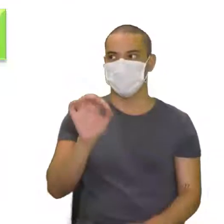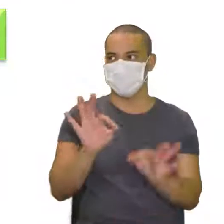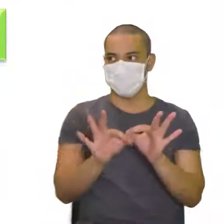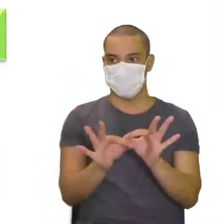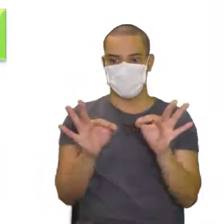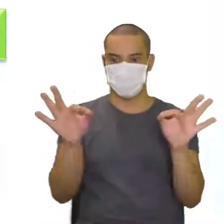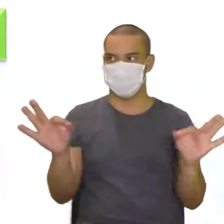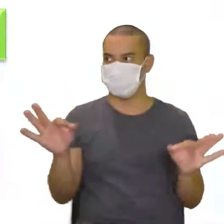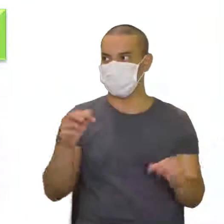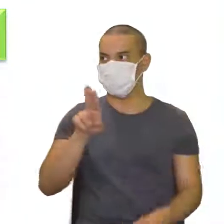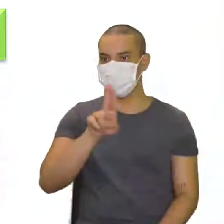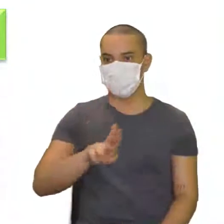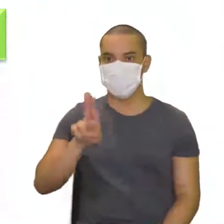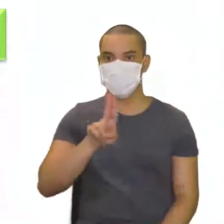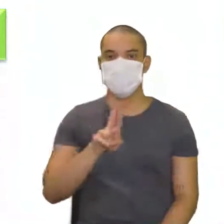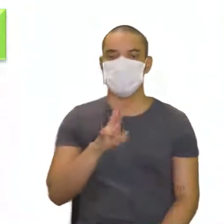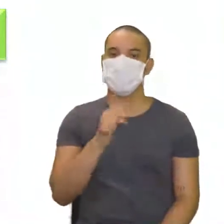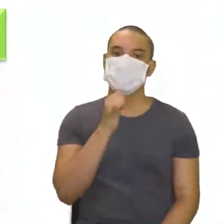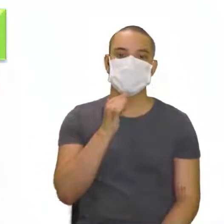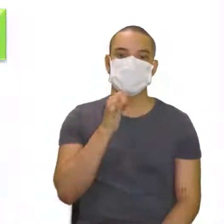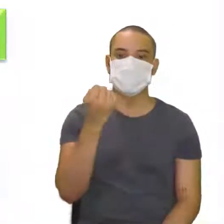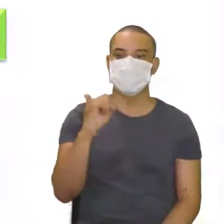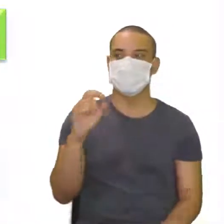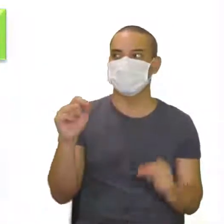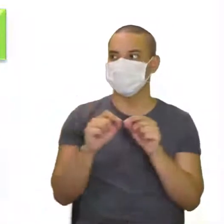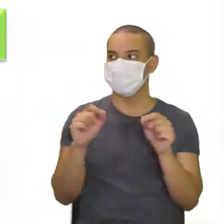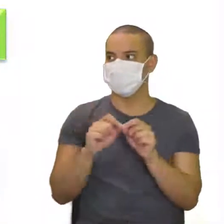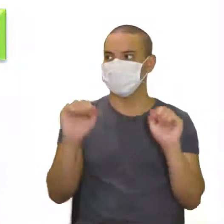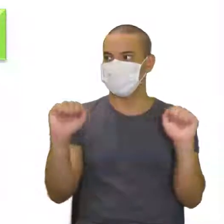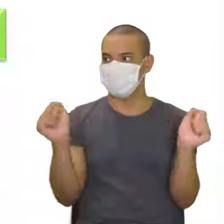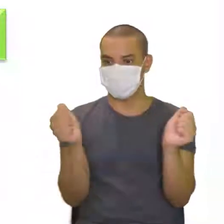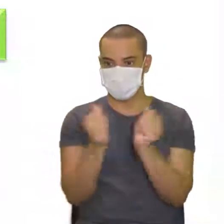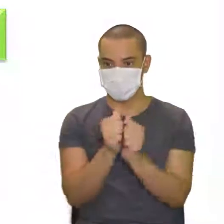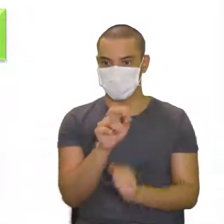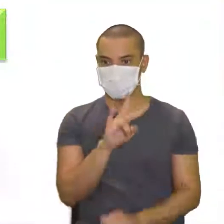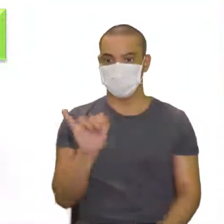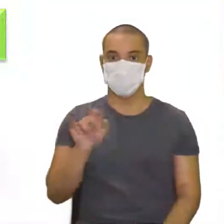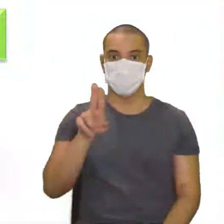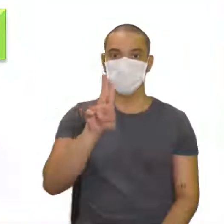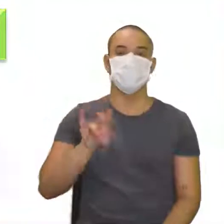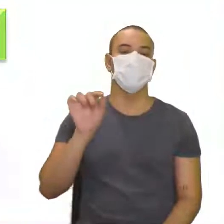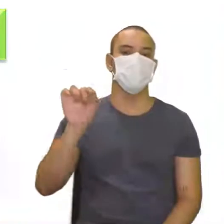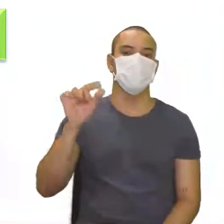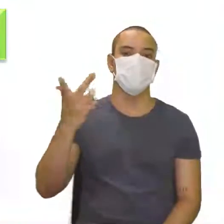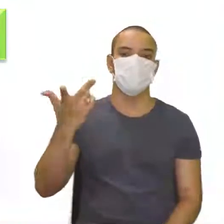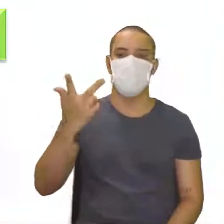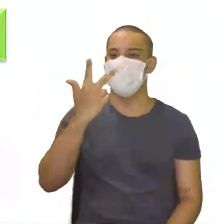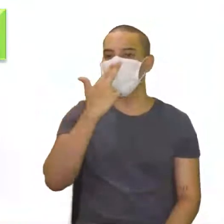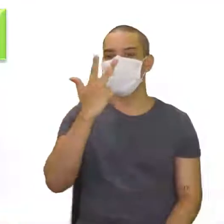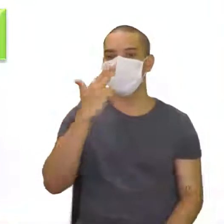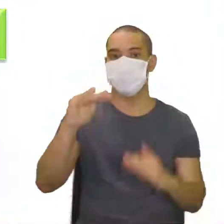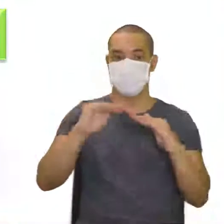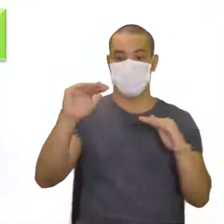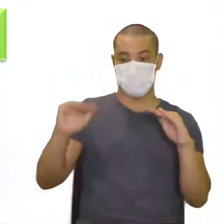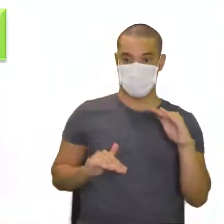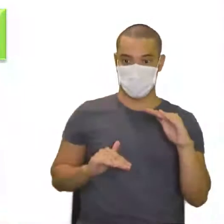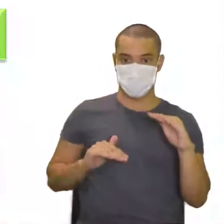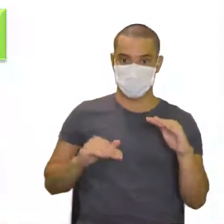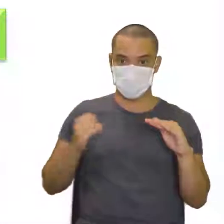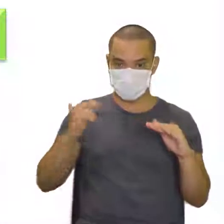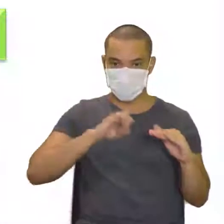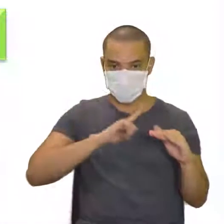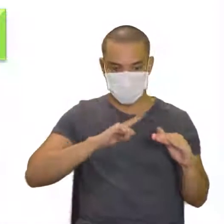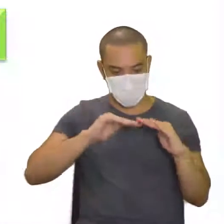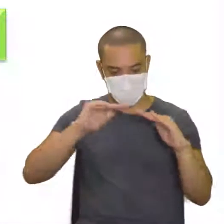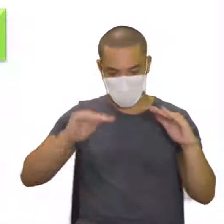distância. Se eu calcular, por exemplo, neste ponto aqui, a distância vai ser o quê, pessoal? Menor. Se a distância aqui